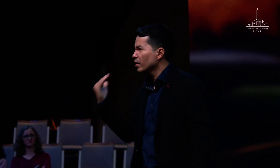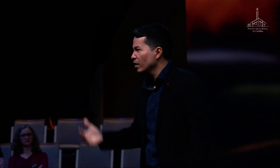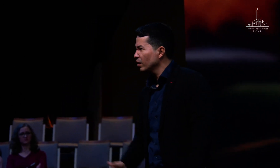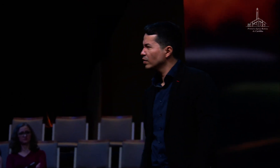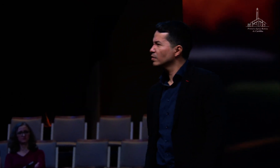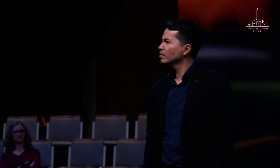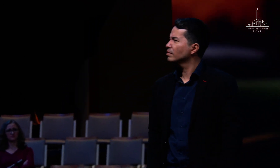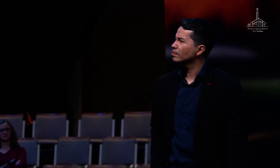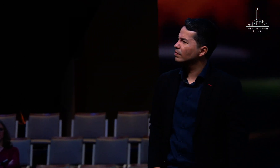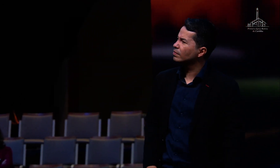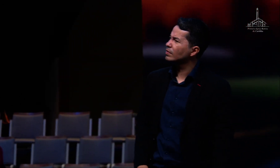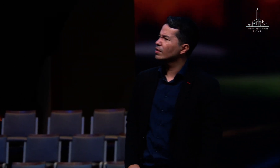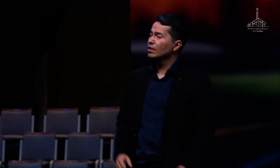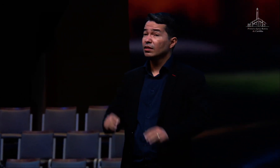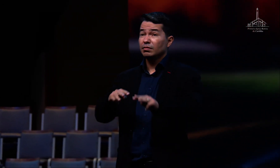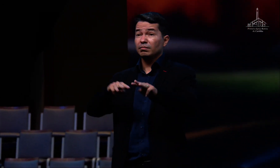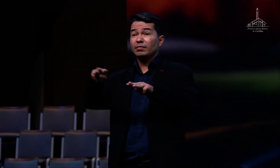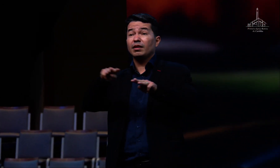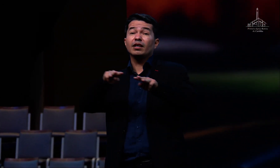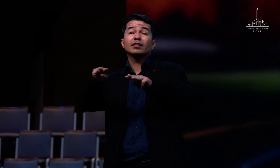Jesus, ele morreu.